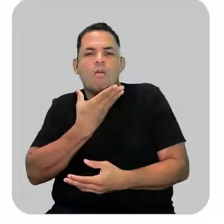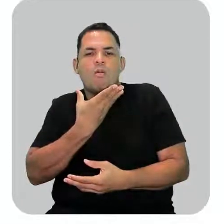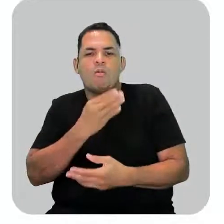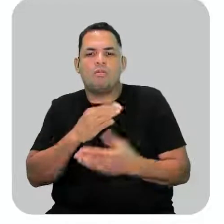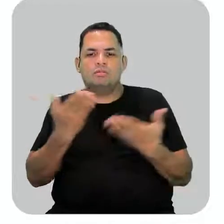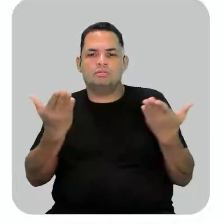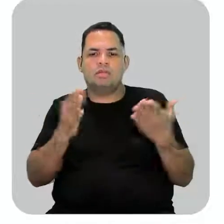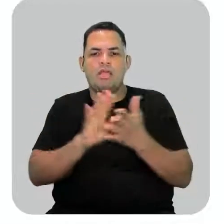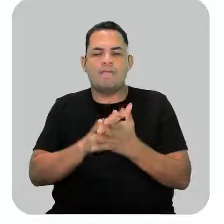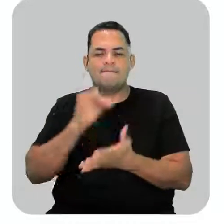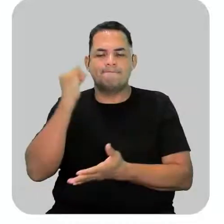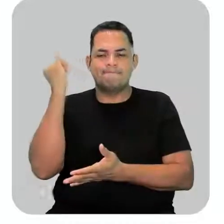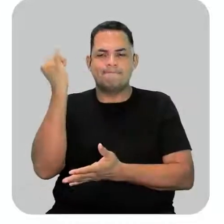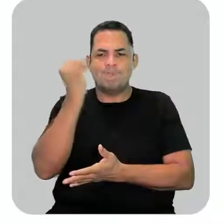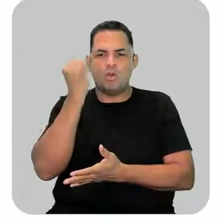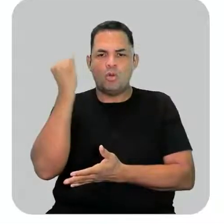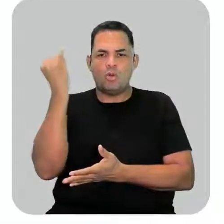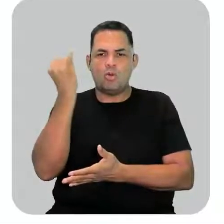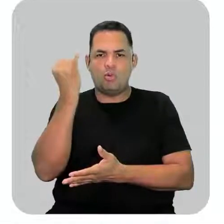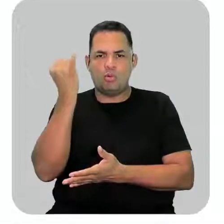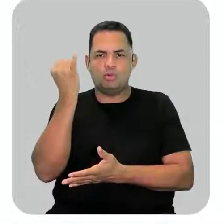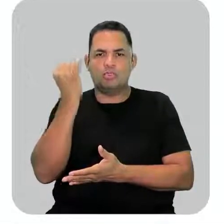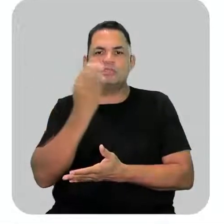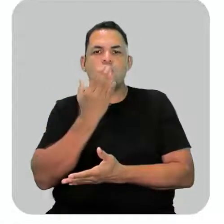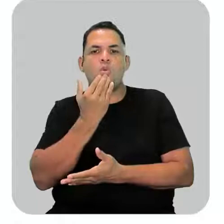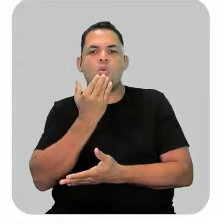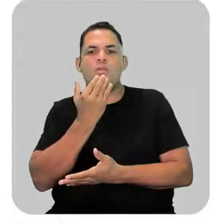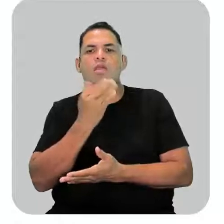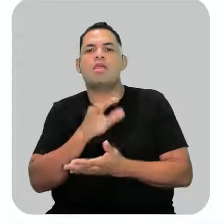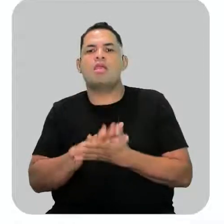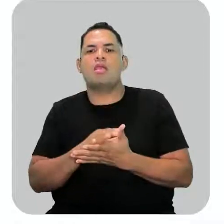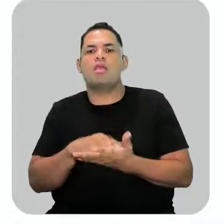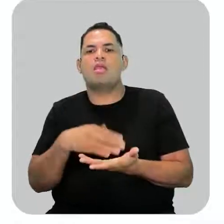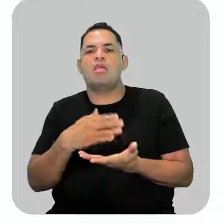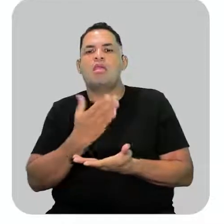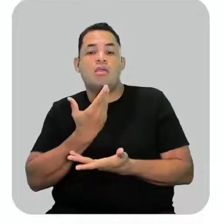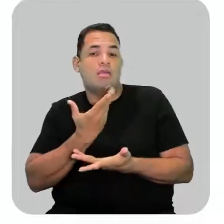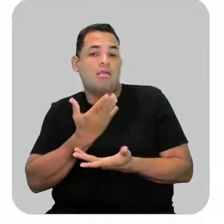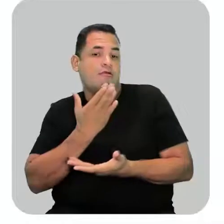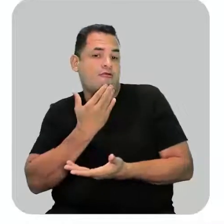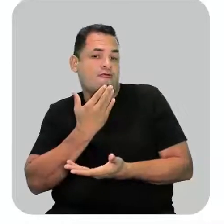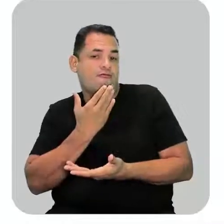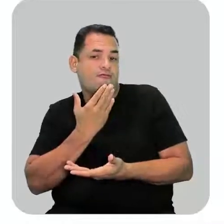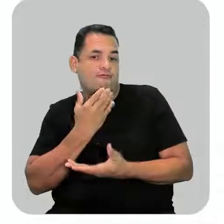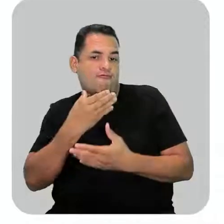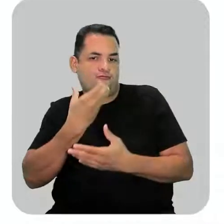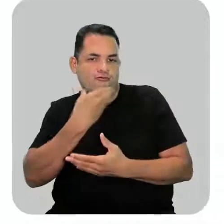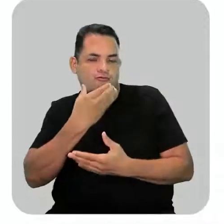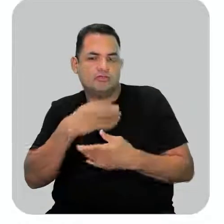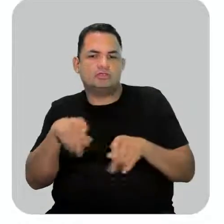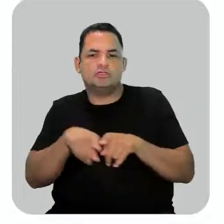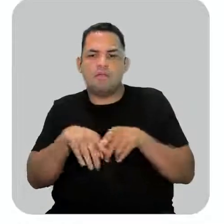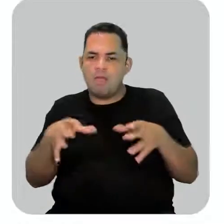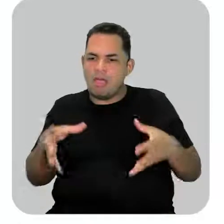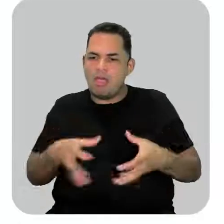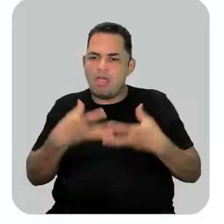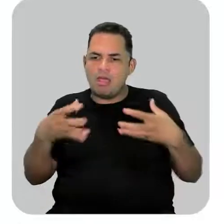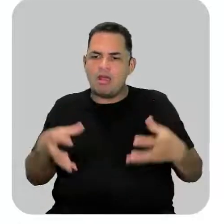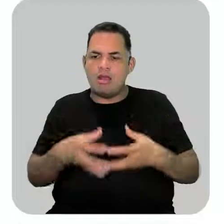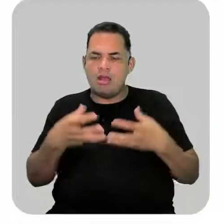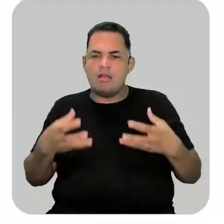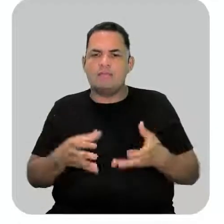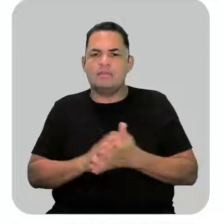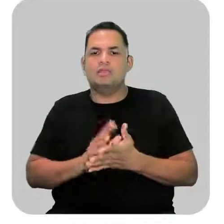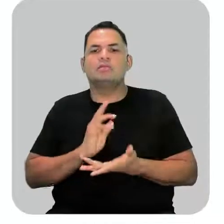muito importante a ingestão de alimentos frescos e principalmente de frutas e legumes, né, pessoal? Nós temos que estar